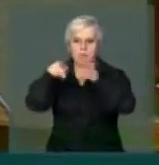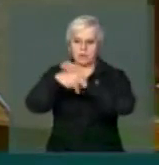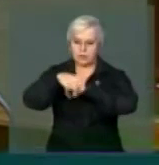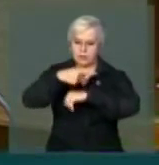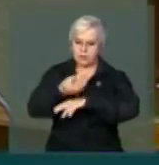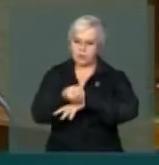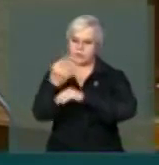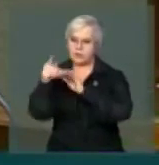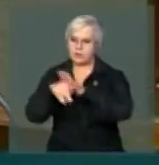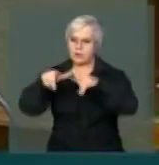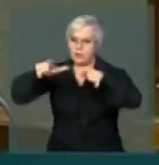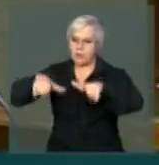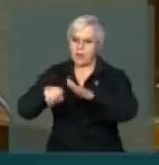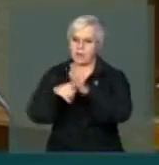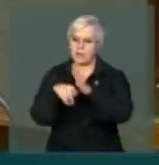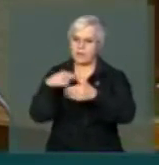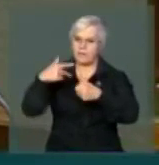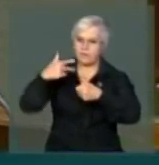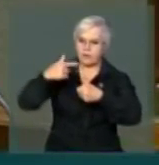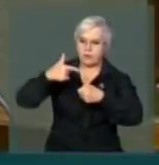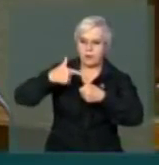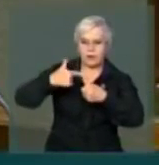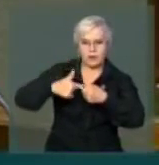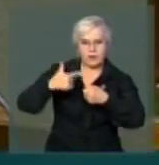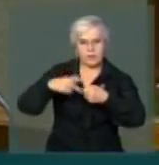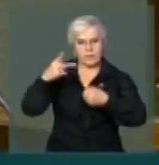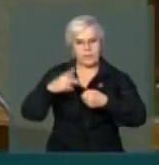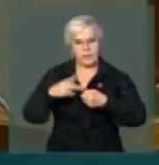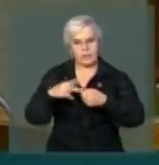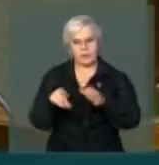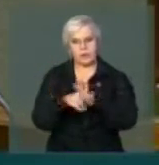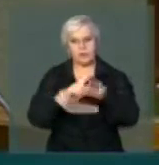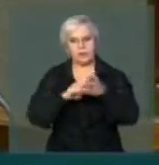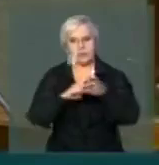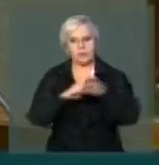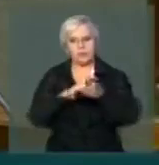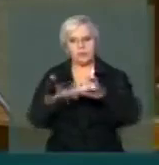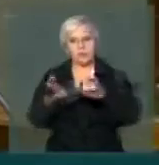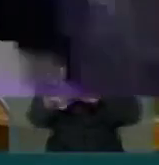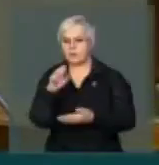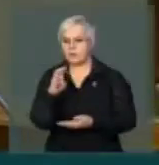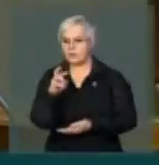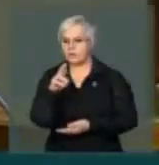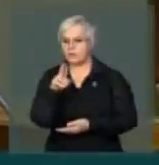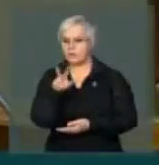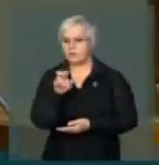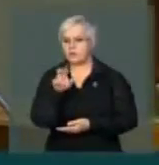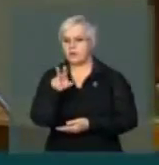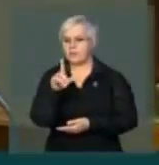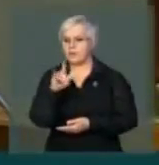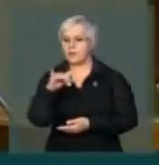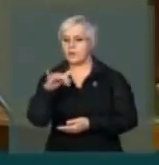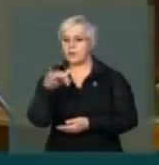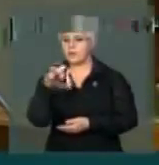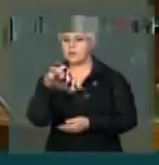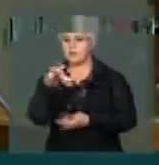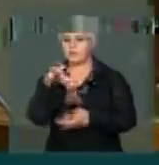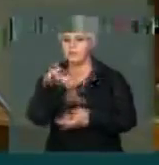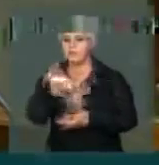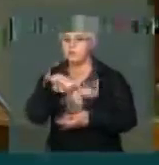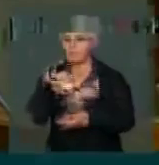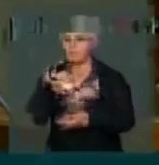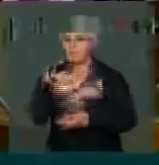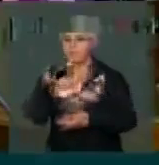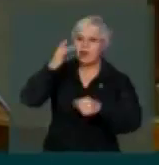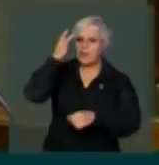país, plataforma de petróleo, refinaria Abreu e Lima. Seguramente são obras que vão modernizar o país em termos